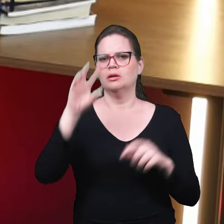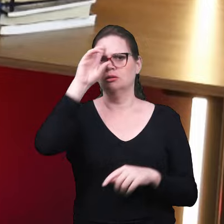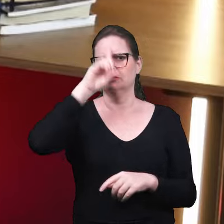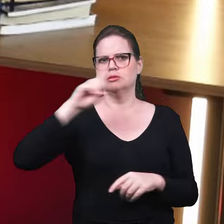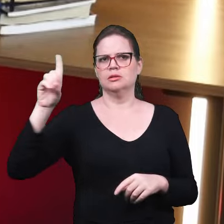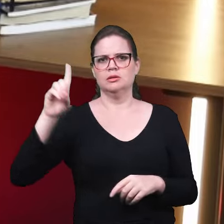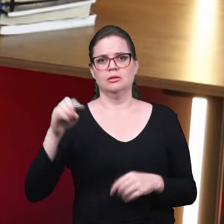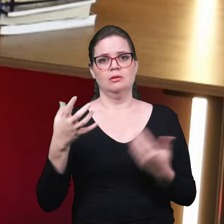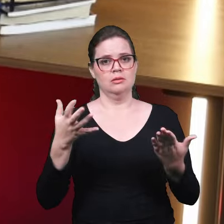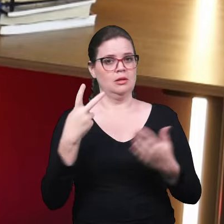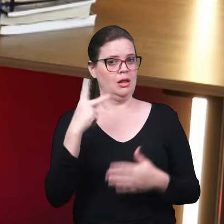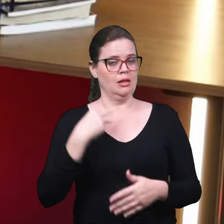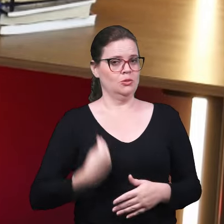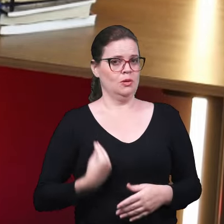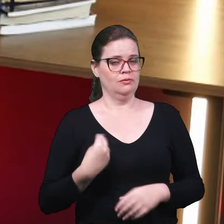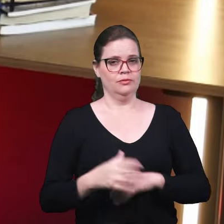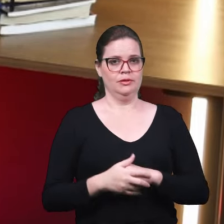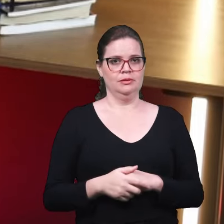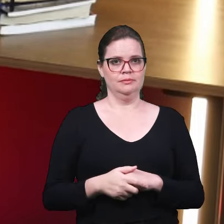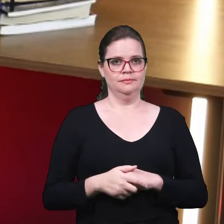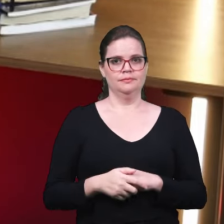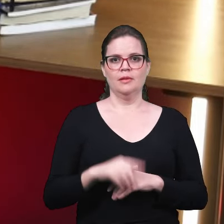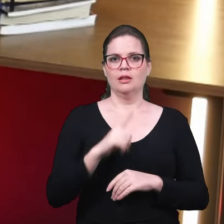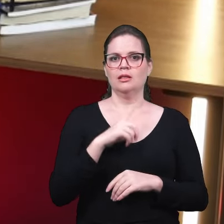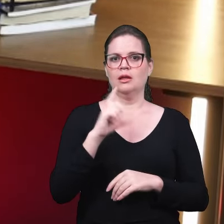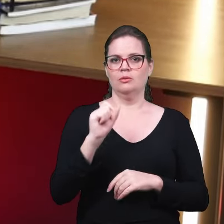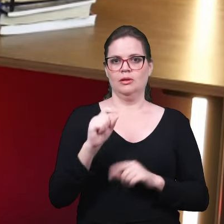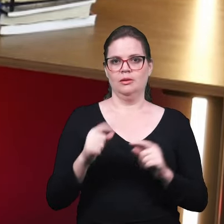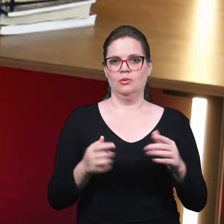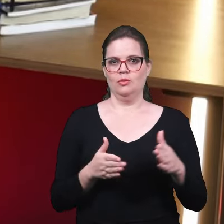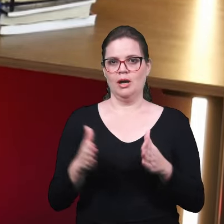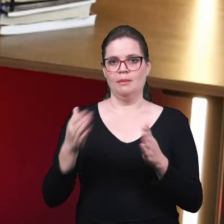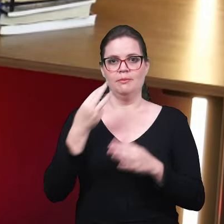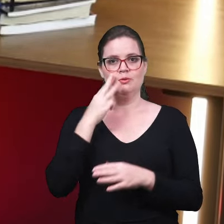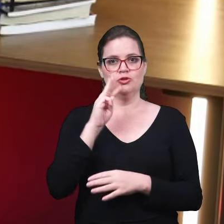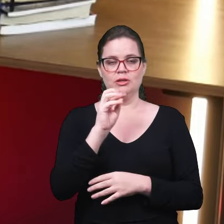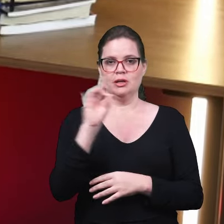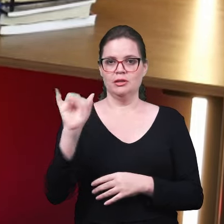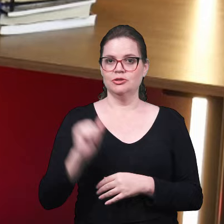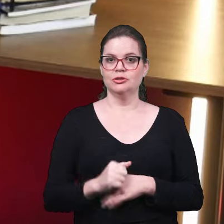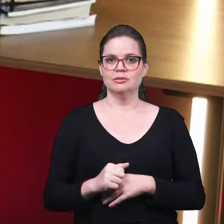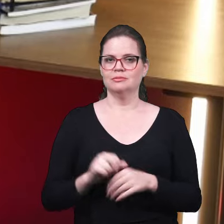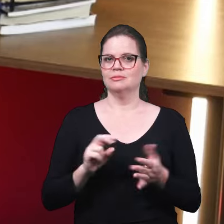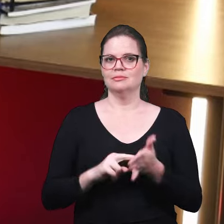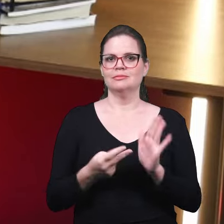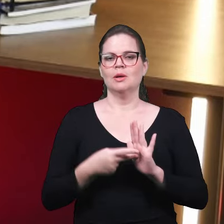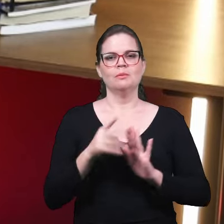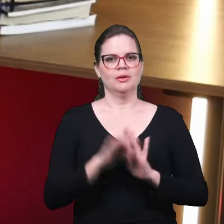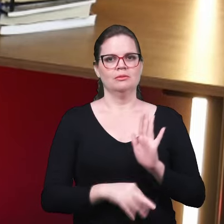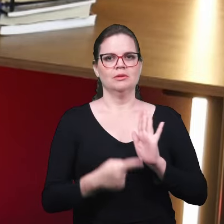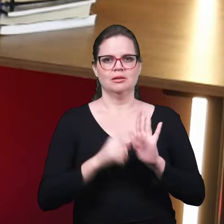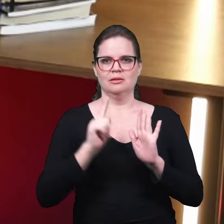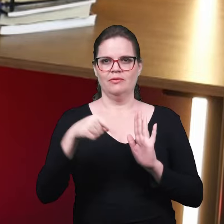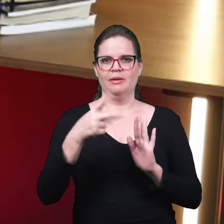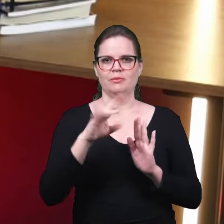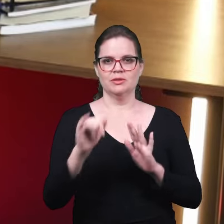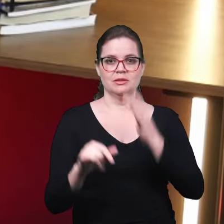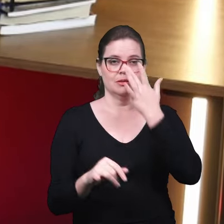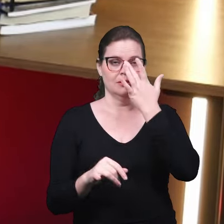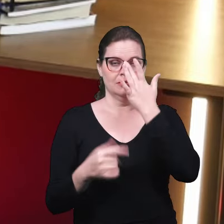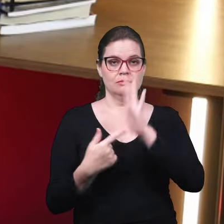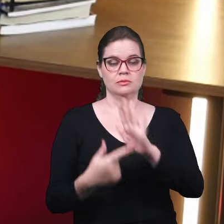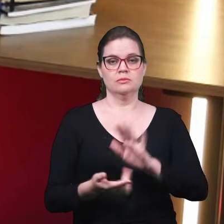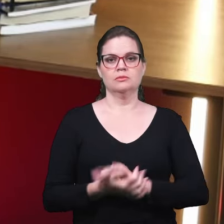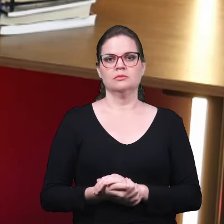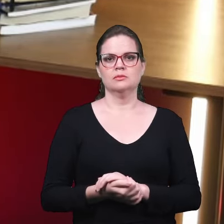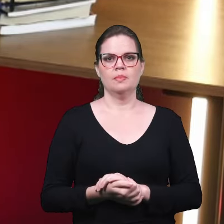ele tem para a sua vida? Deus ele tem um caminho de 3 dias, né? Porque o texto vai dizer isso depois, né? Para